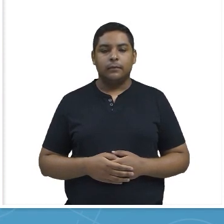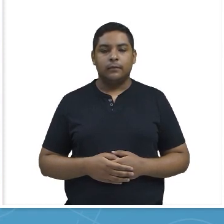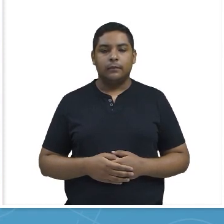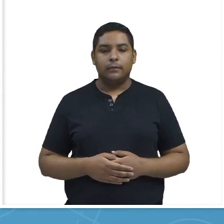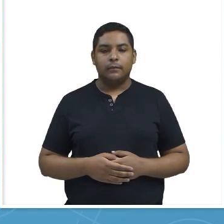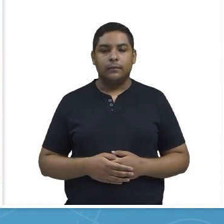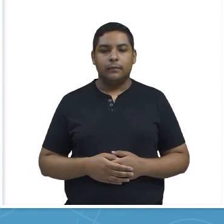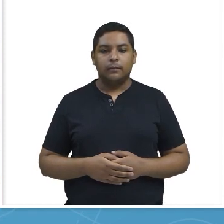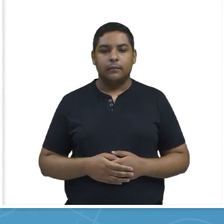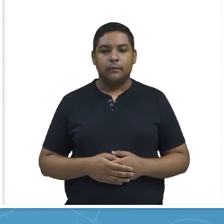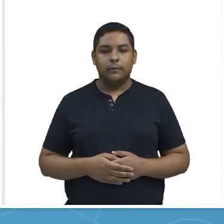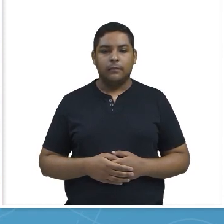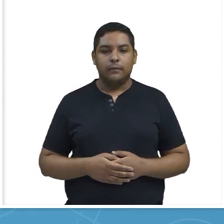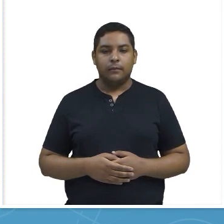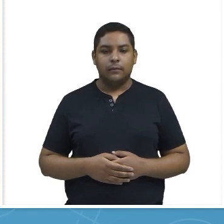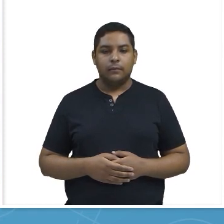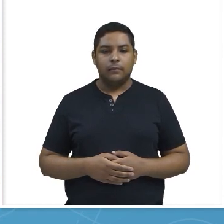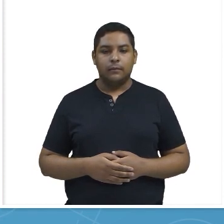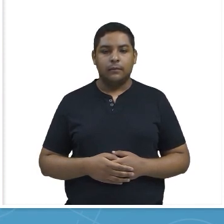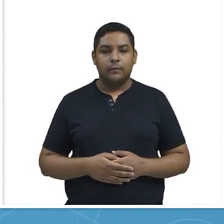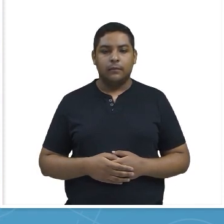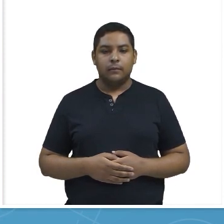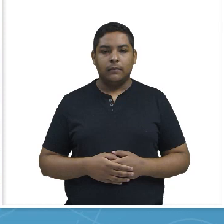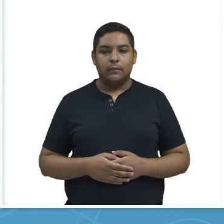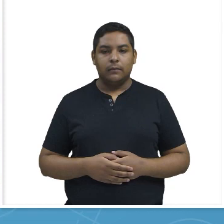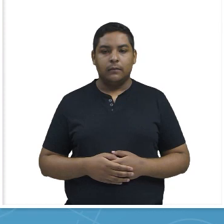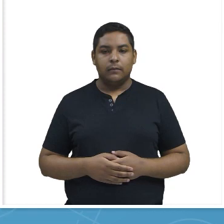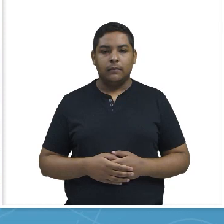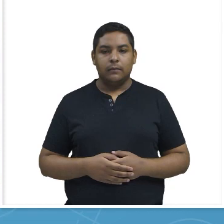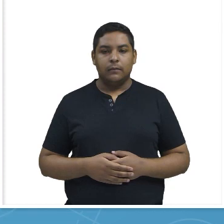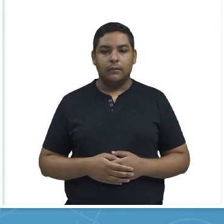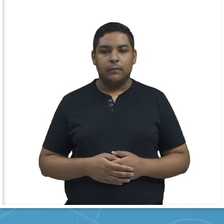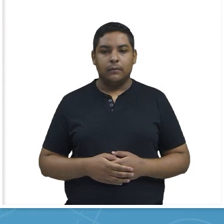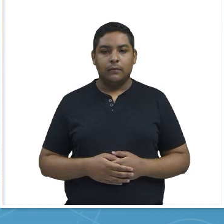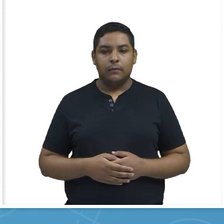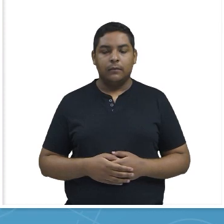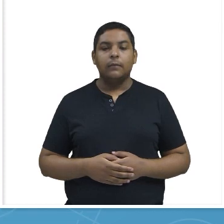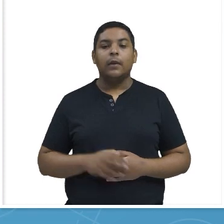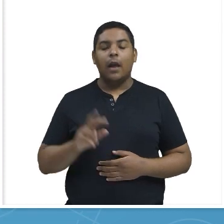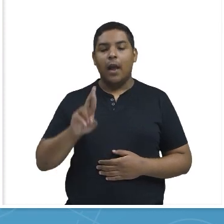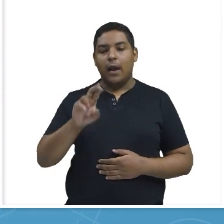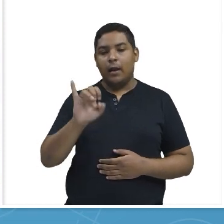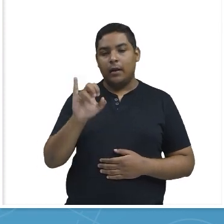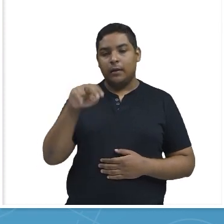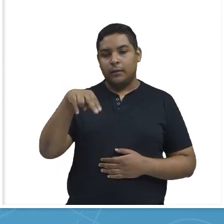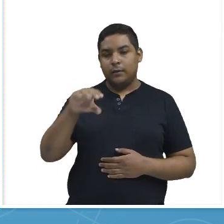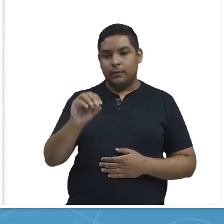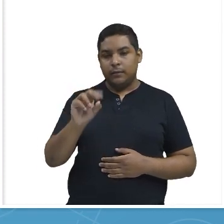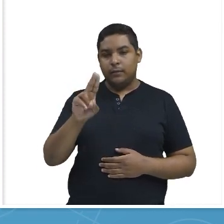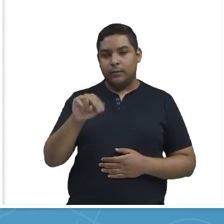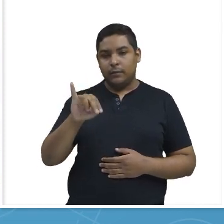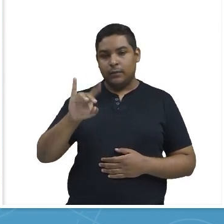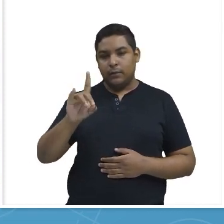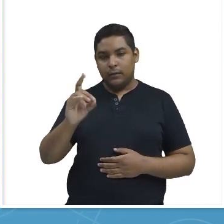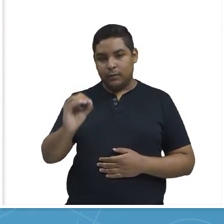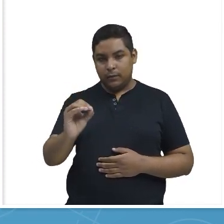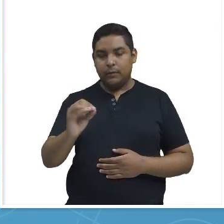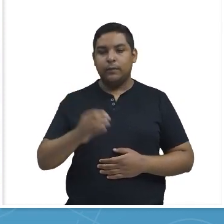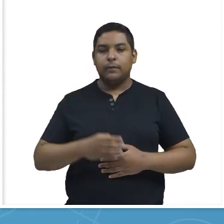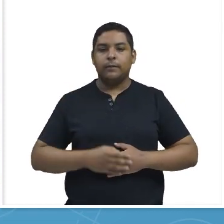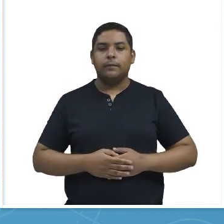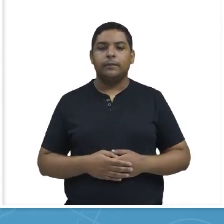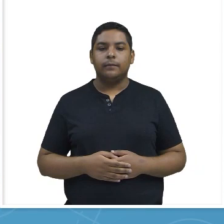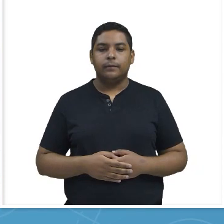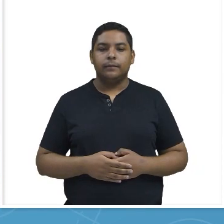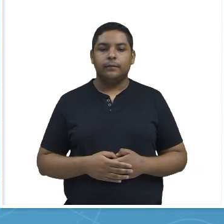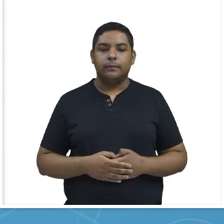the United Kingdom. Que é o United Kingdom, o Reino Unido. Ele faz parte do United Kingdom. Então,